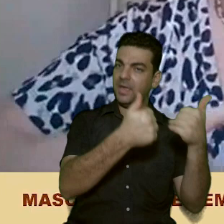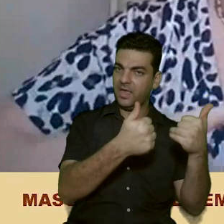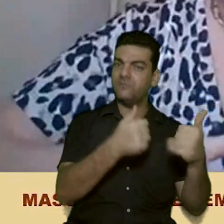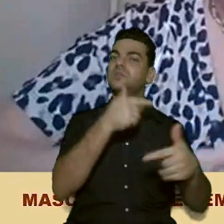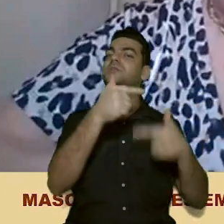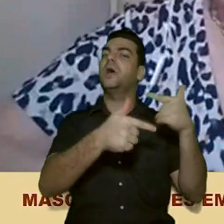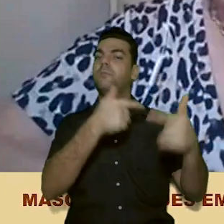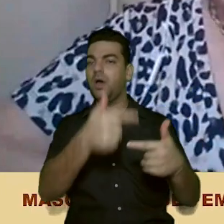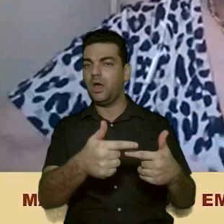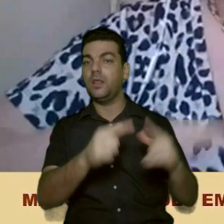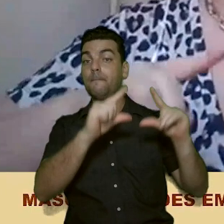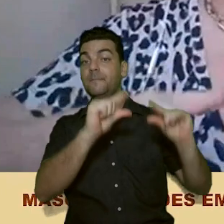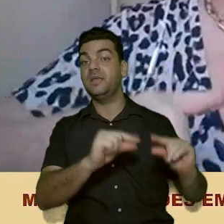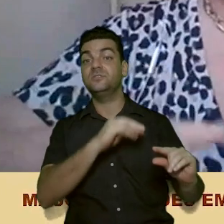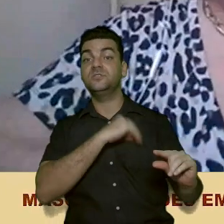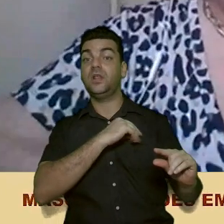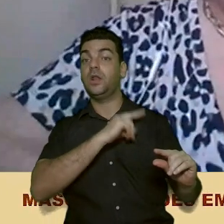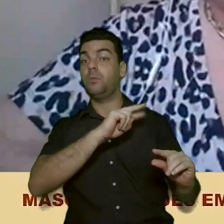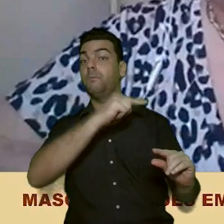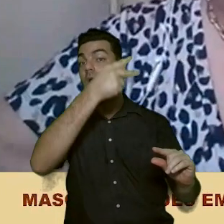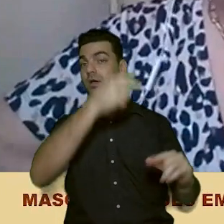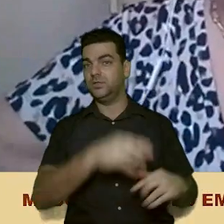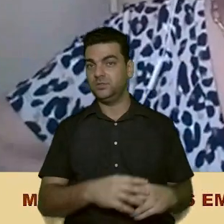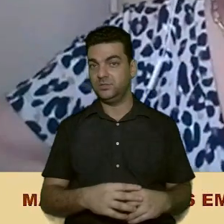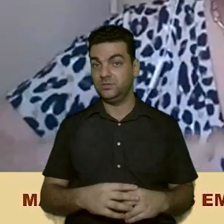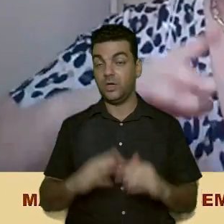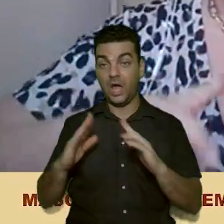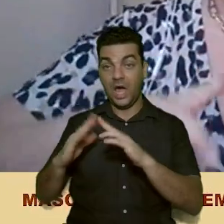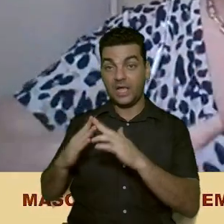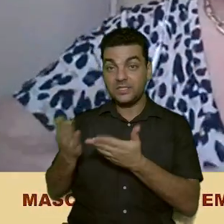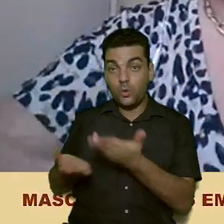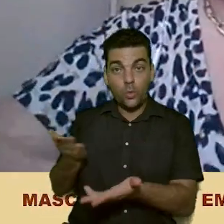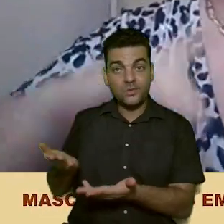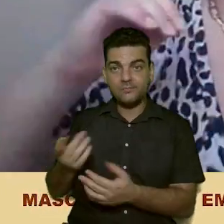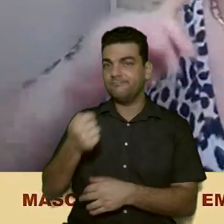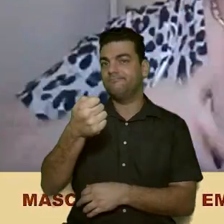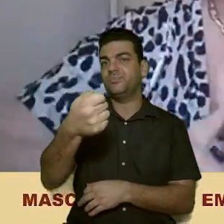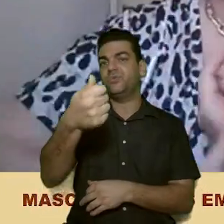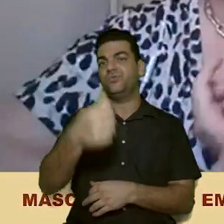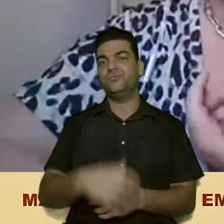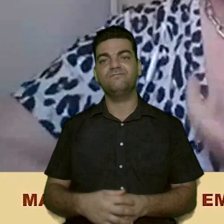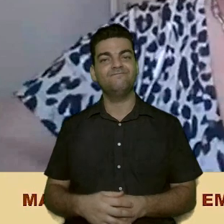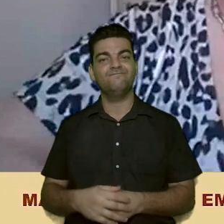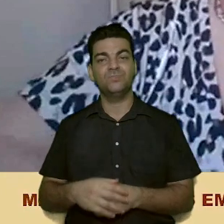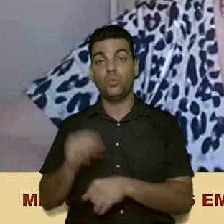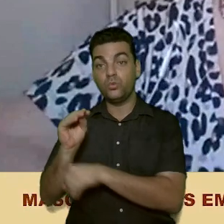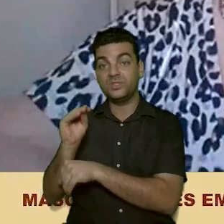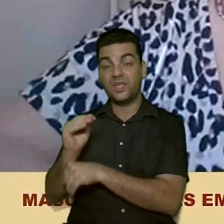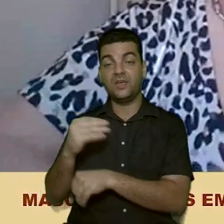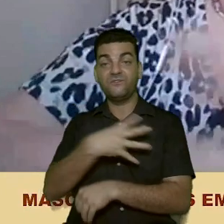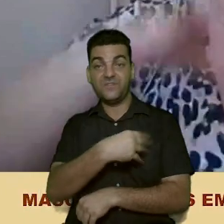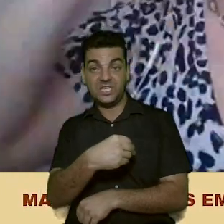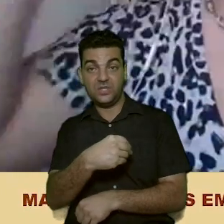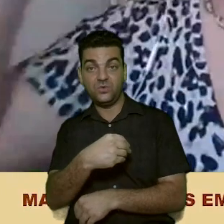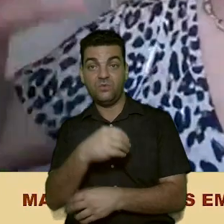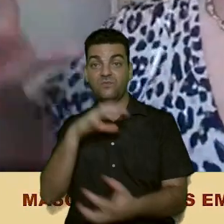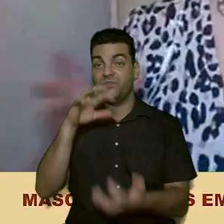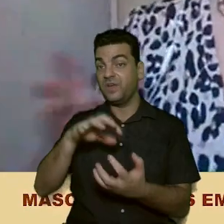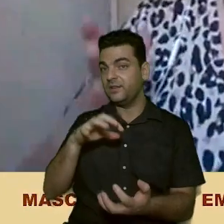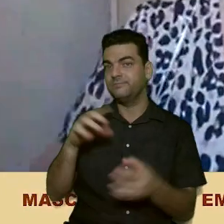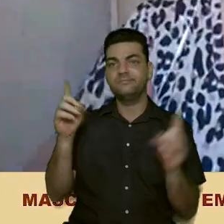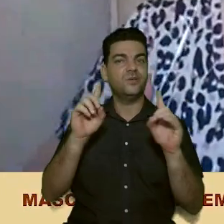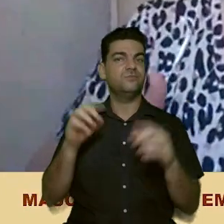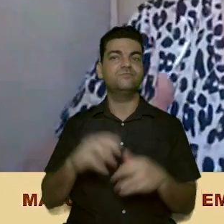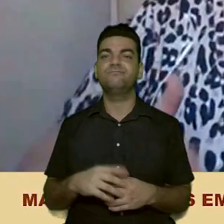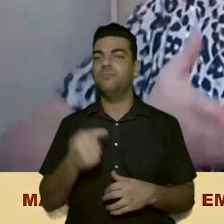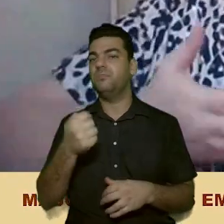menos e ganham mais, tem menos responsabilidade com o cuidado doméstico, com o cuidado das crianças, com o cuidado com os idosos, né? Toda a carga mental de